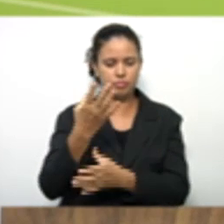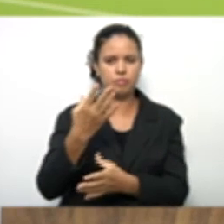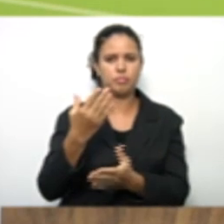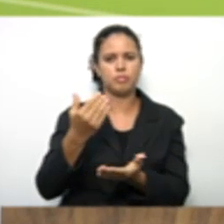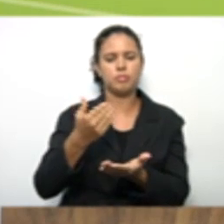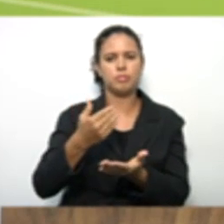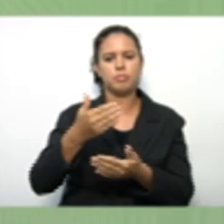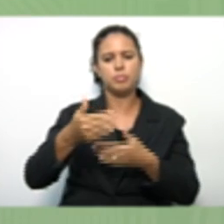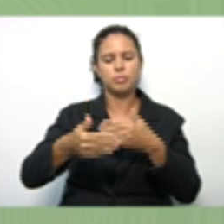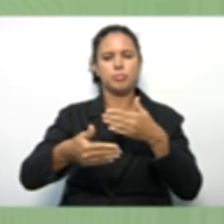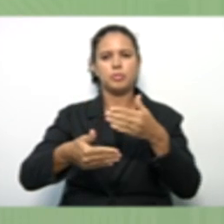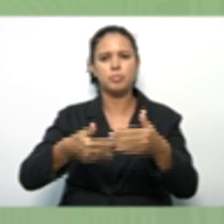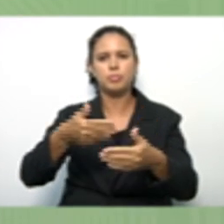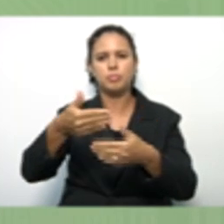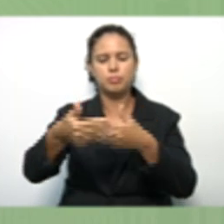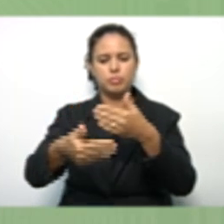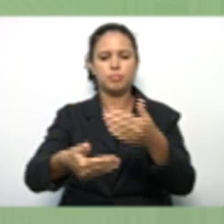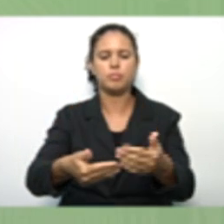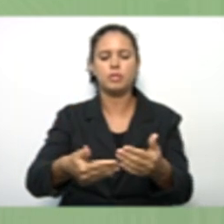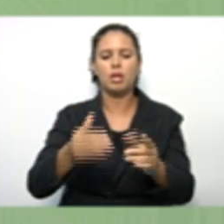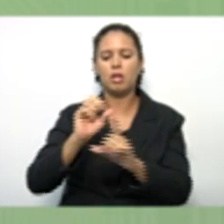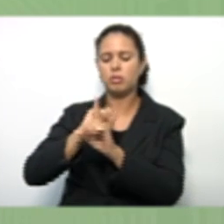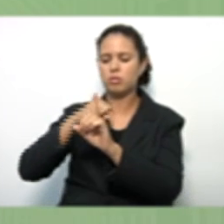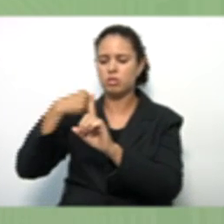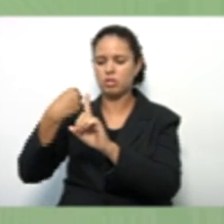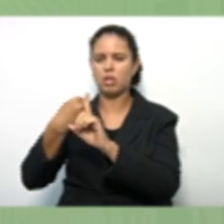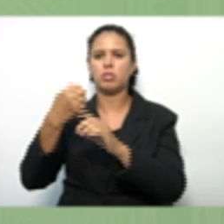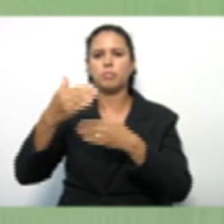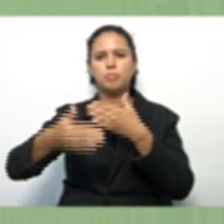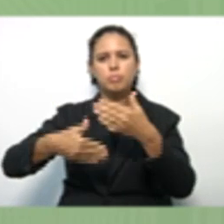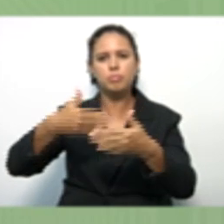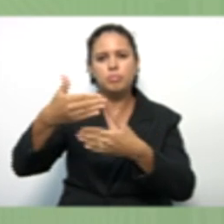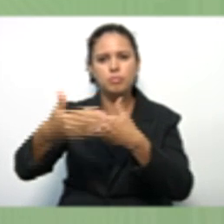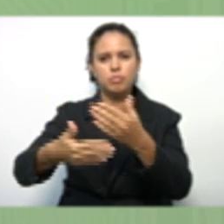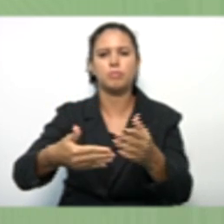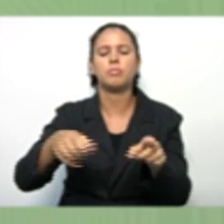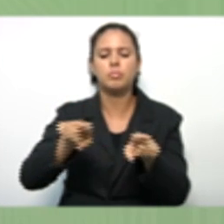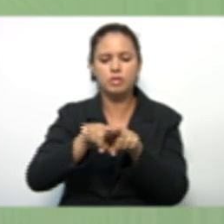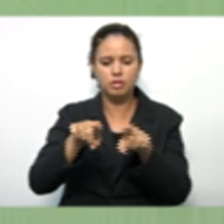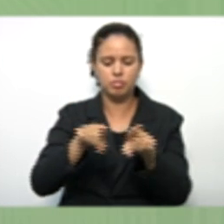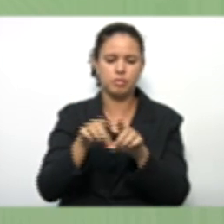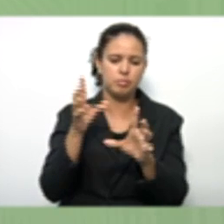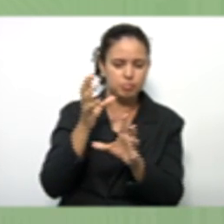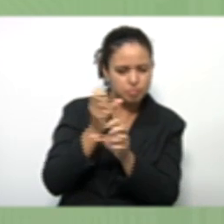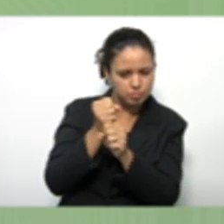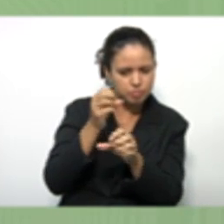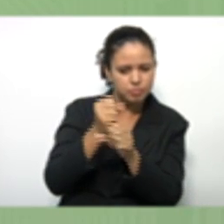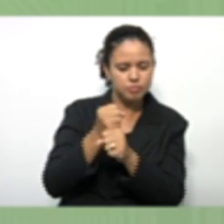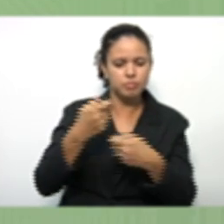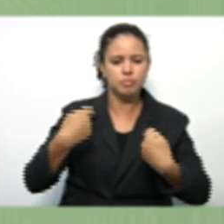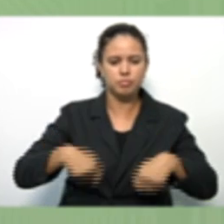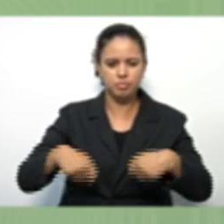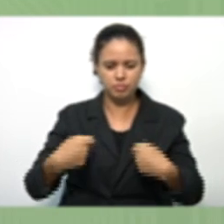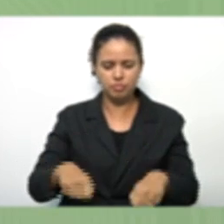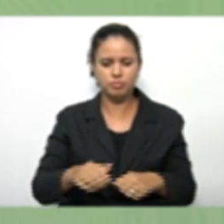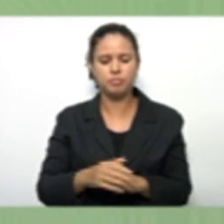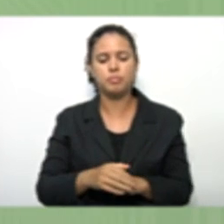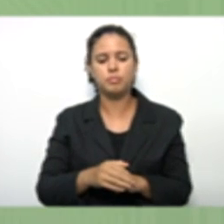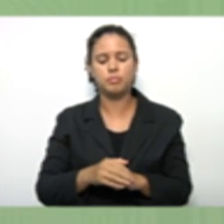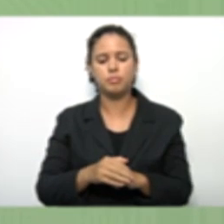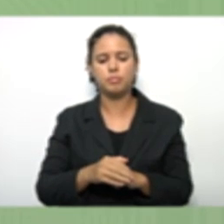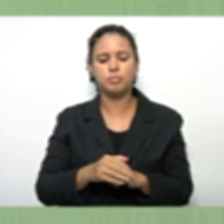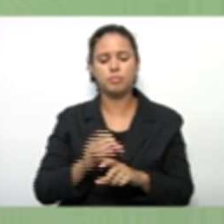acompanhou a evolução da sociedade, a evolução humana. Quanto mais houve a necessidade da sociedade